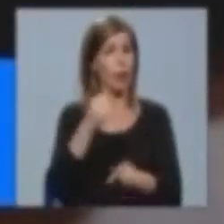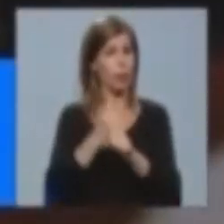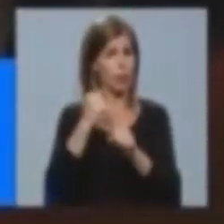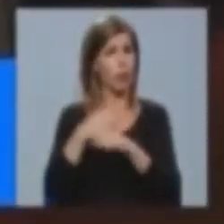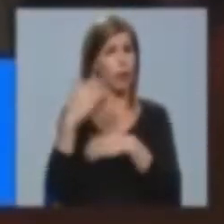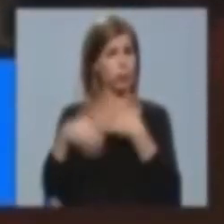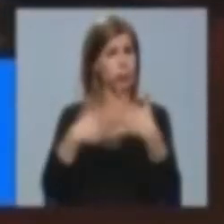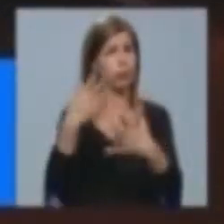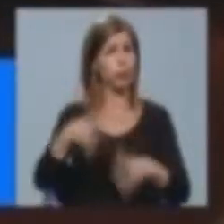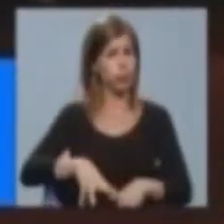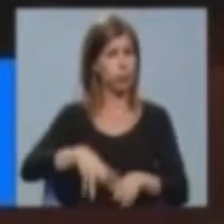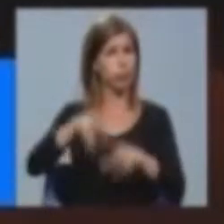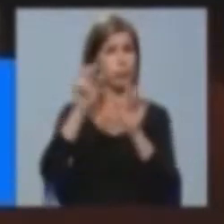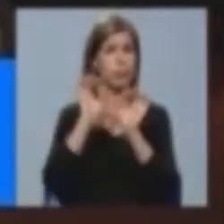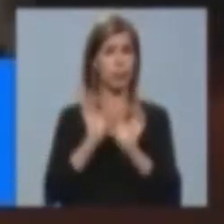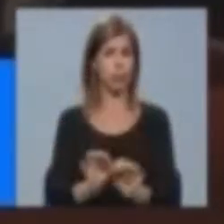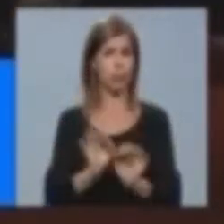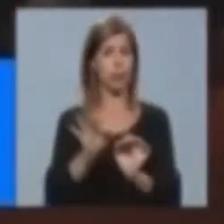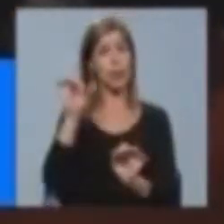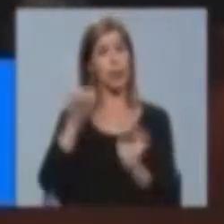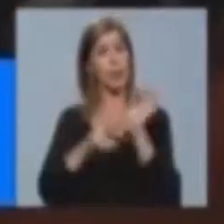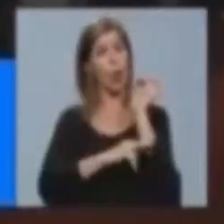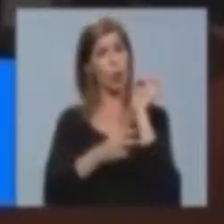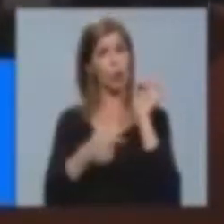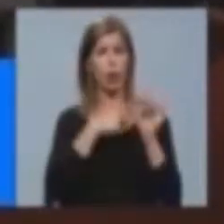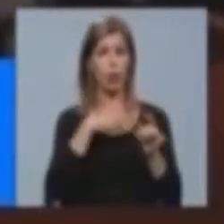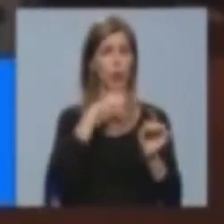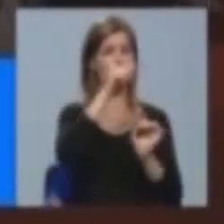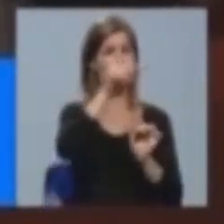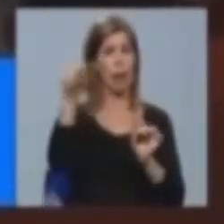aos diversos níveis e nos concelhos onde tivemos até agora